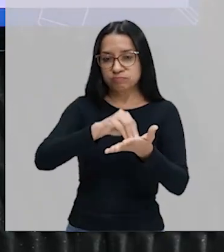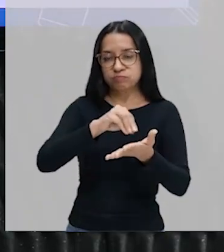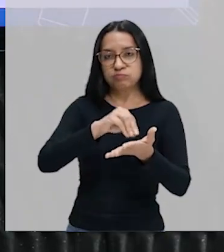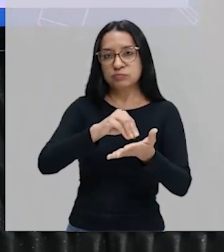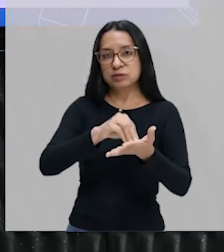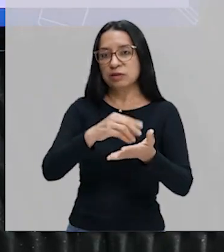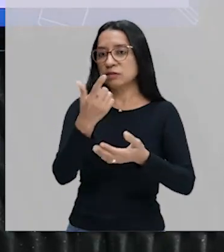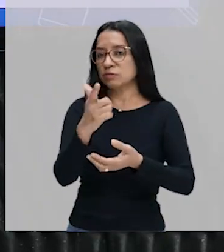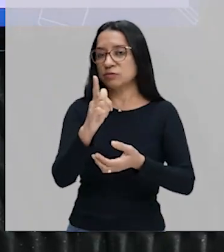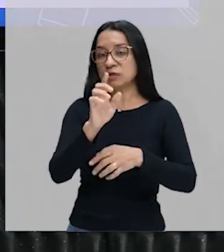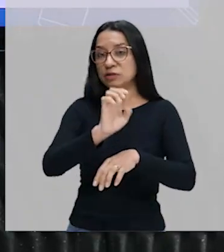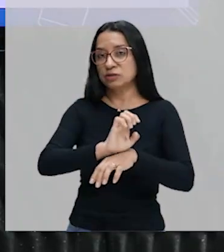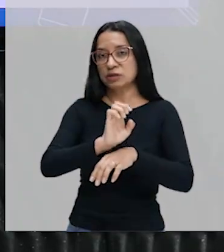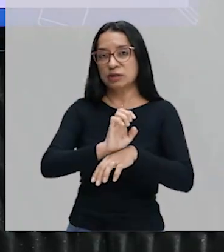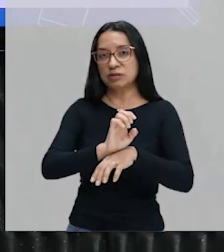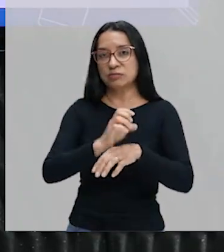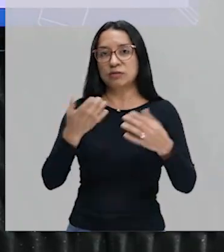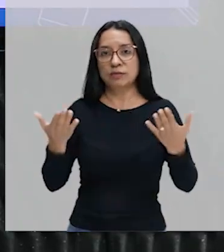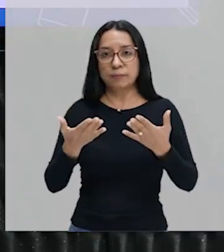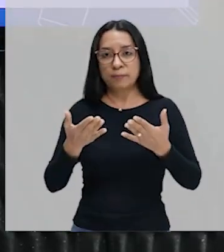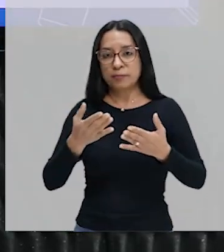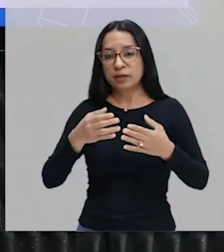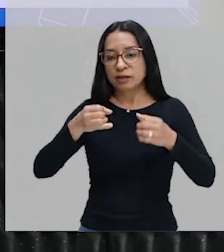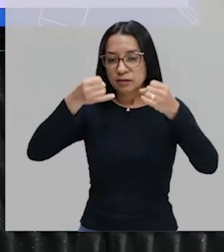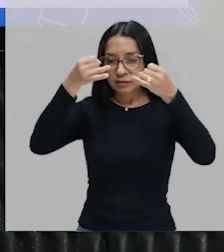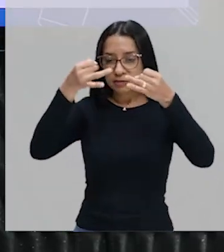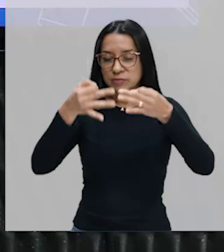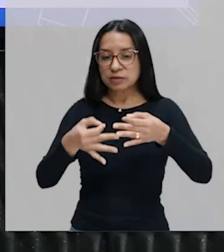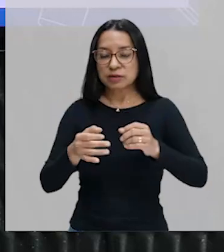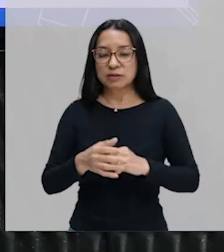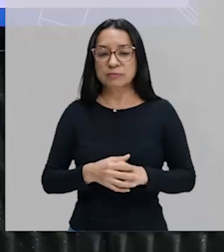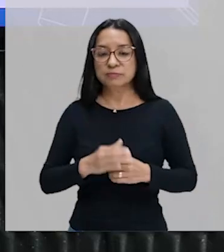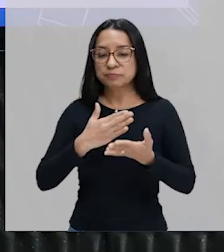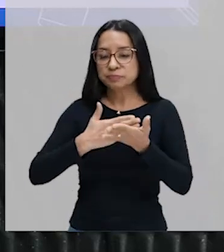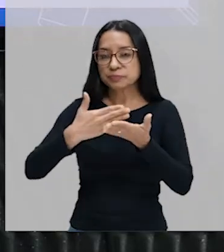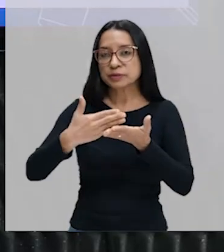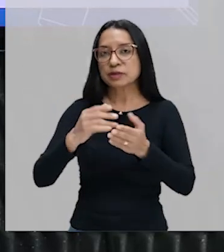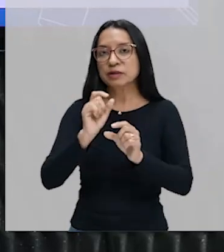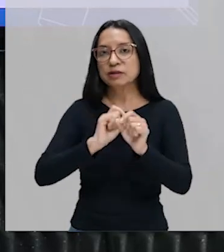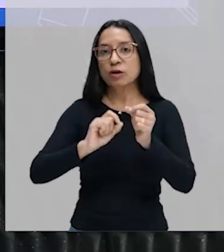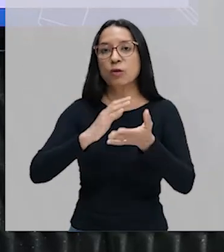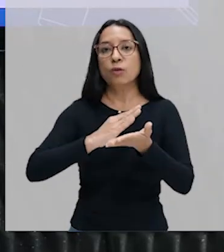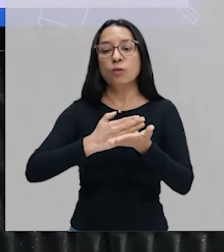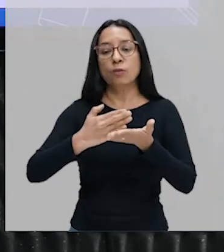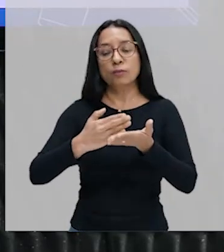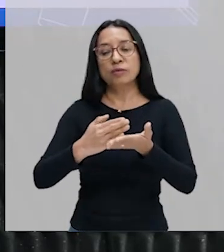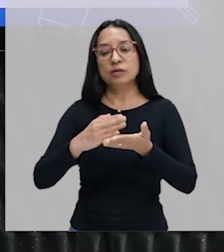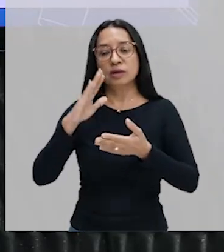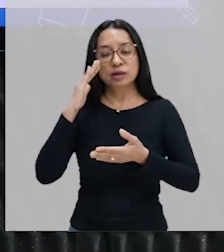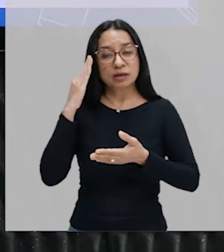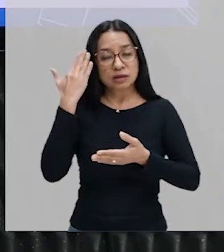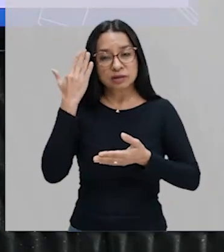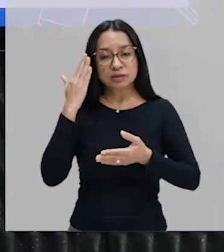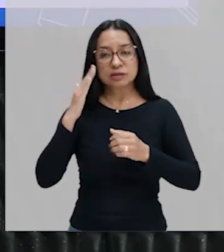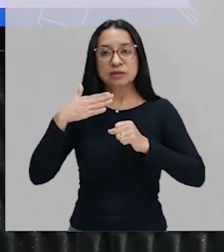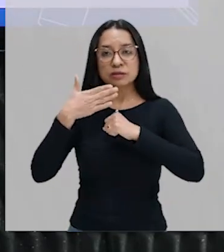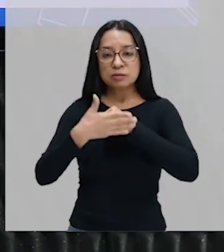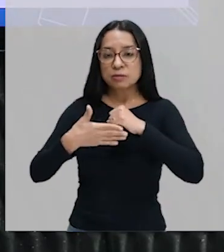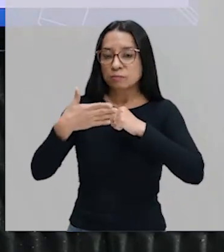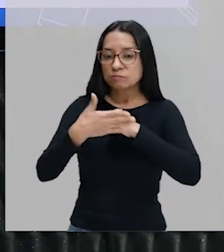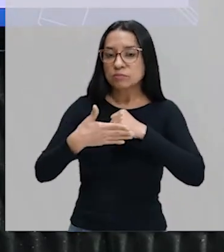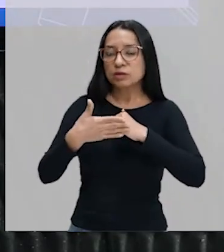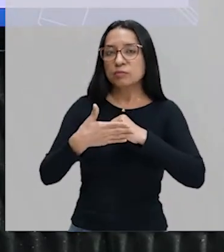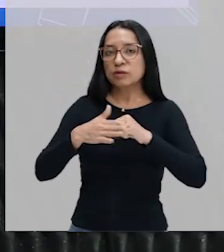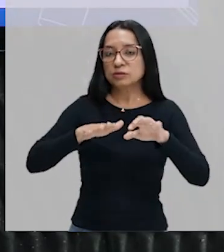Estado. Não é à toa, e nós vamos explicar agora, tu precisa estar atento. É a partir daí que nós vamos começar a ter a sua base, tá certo, de